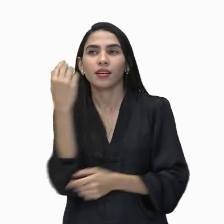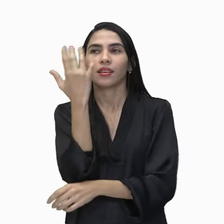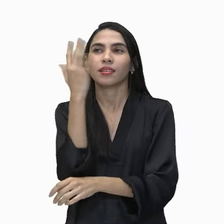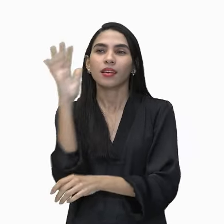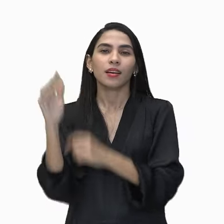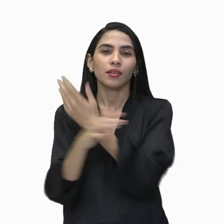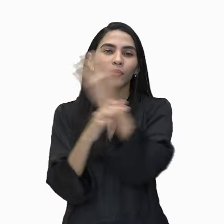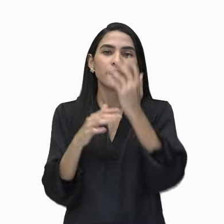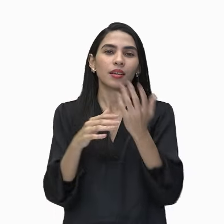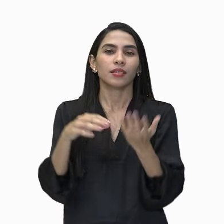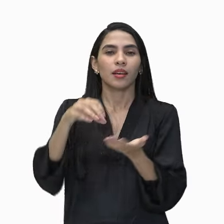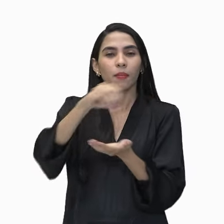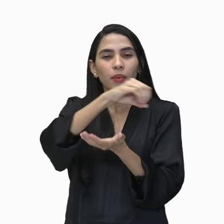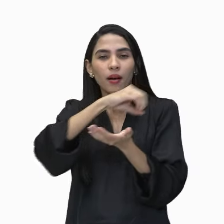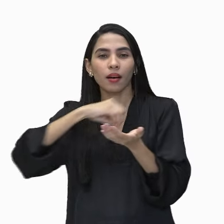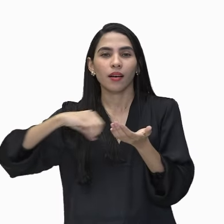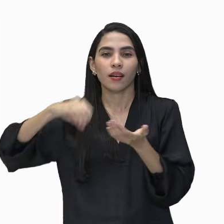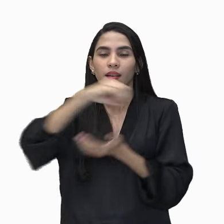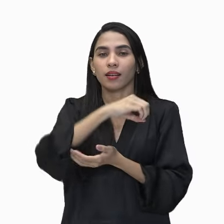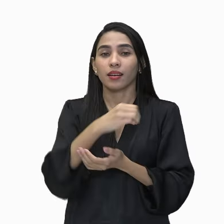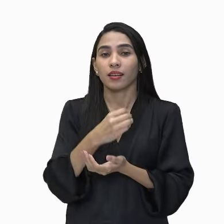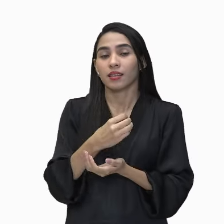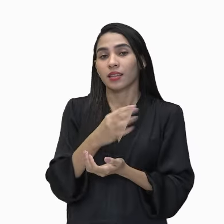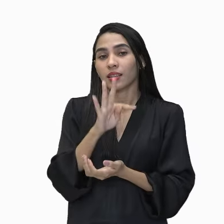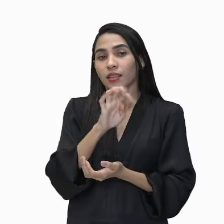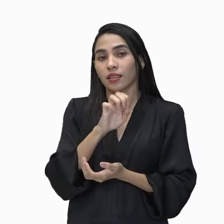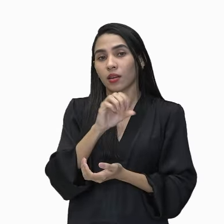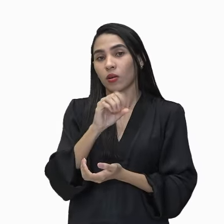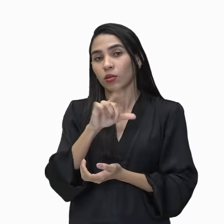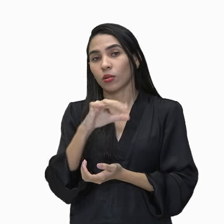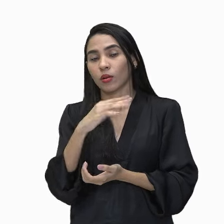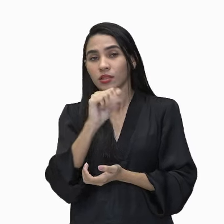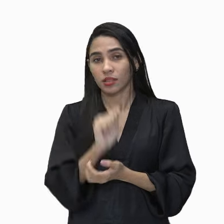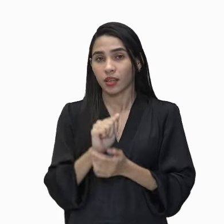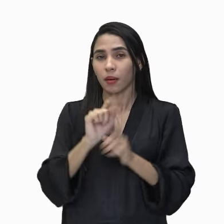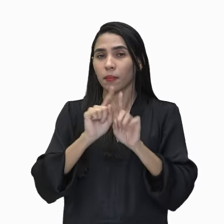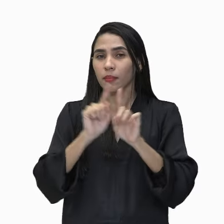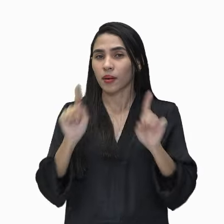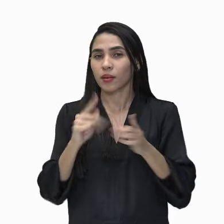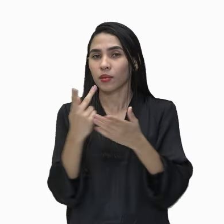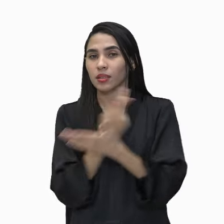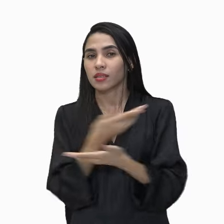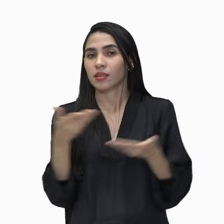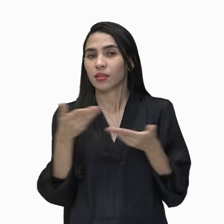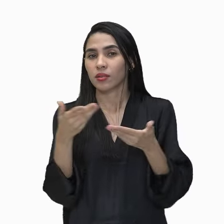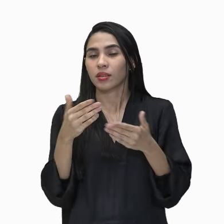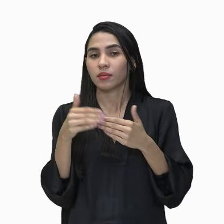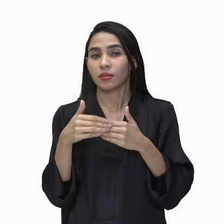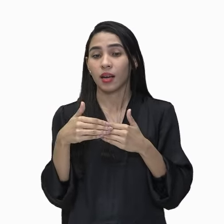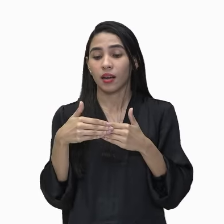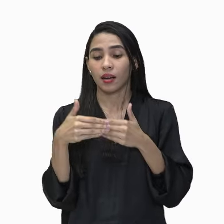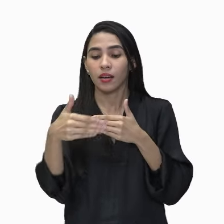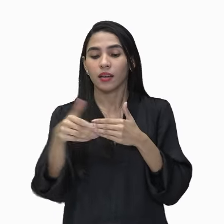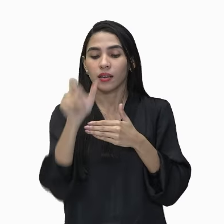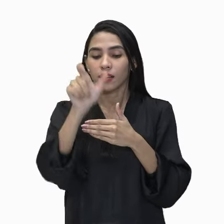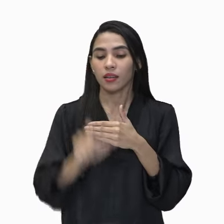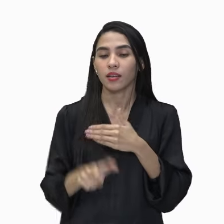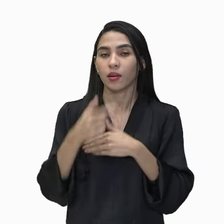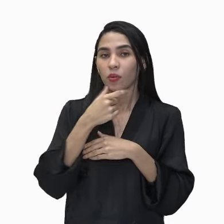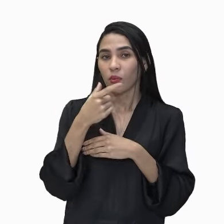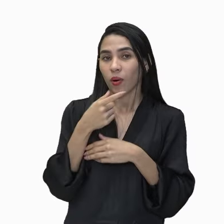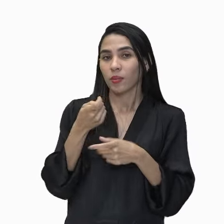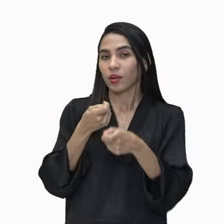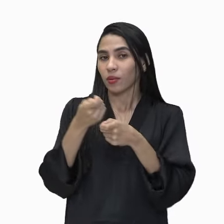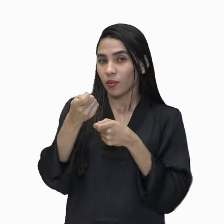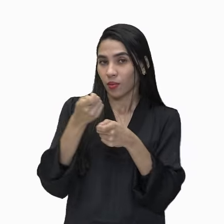do cosmos, aquela ideia teológica. Então, o que acontece? Daqui para frente, é o homem quem